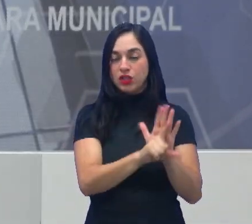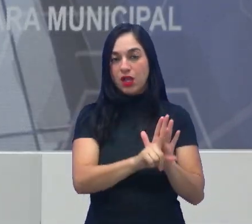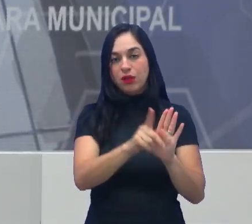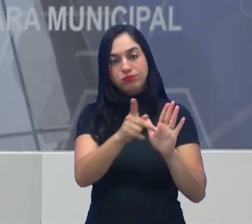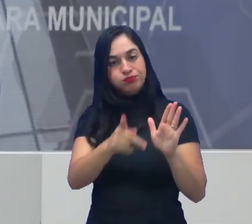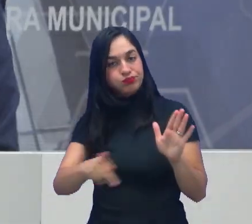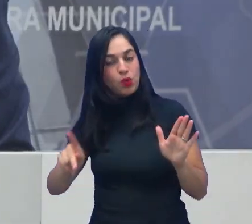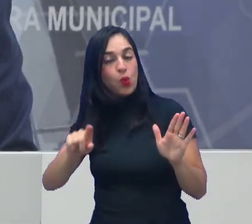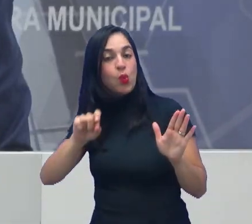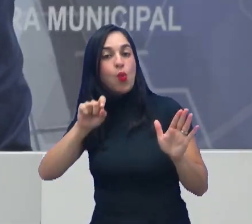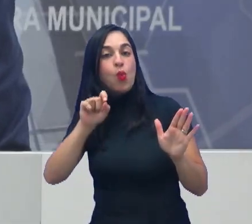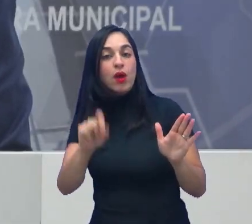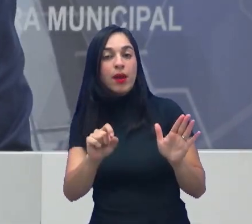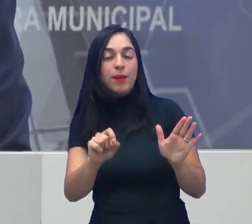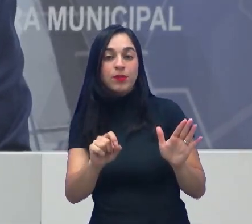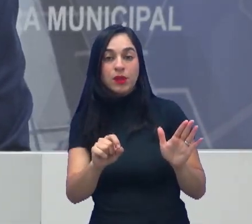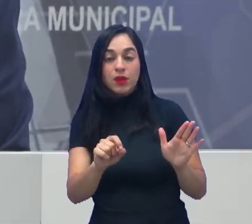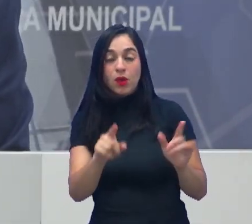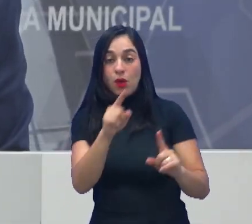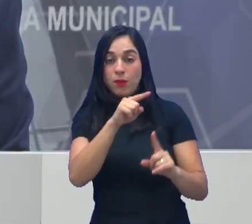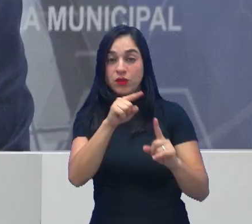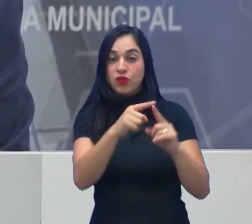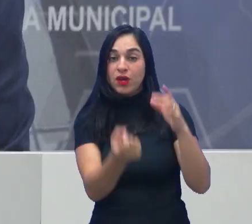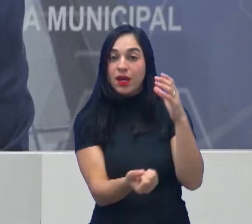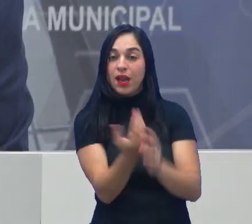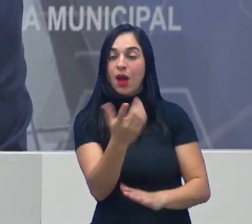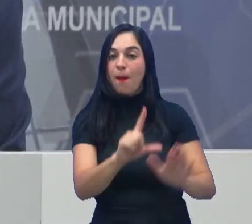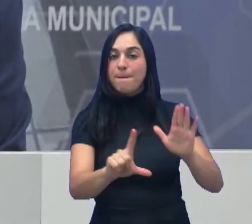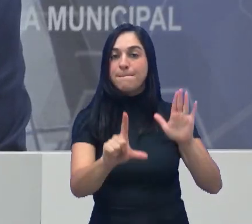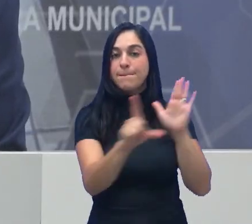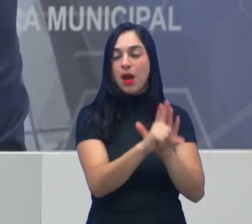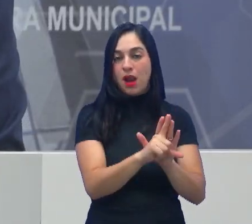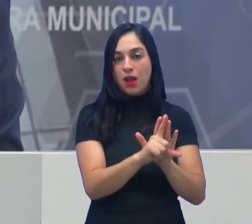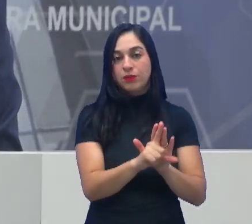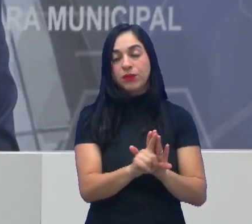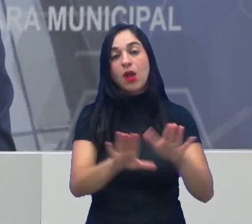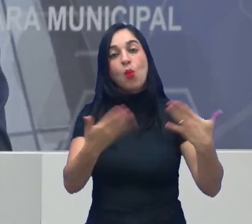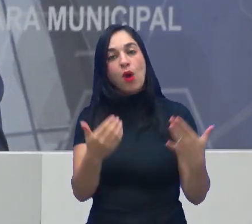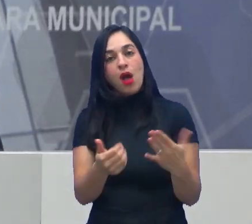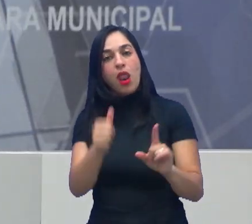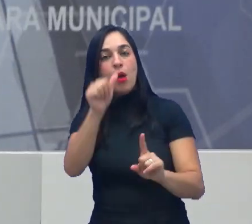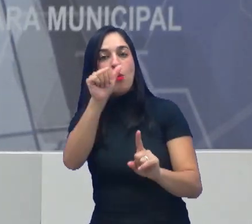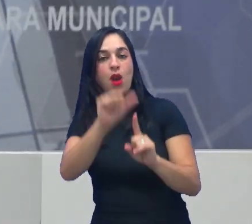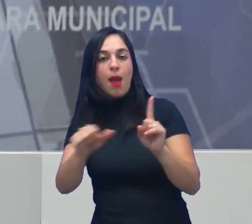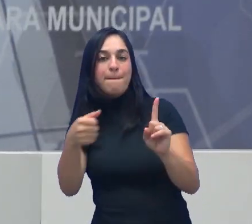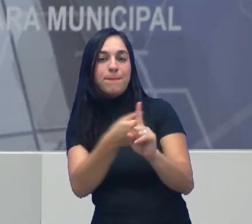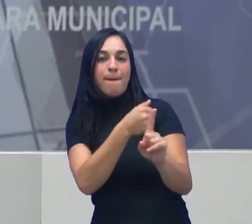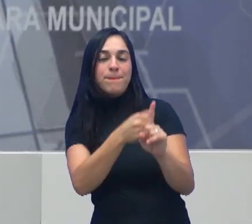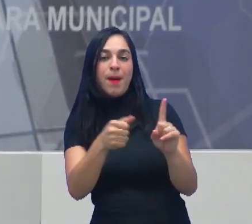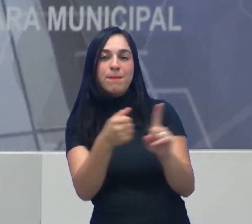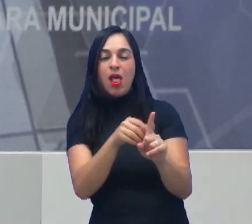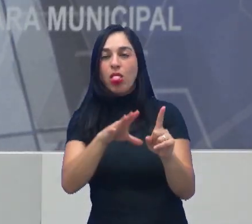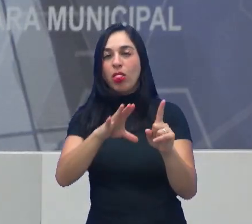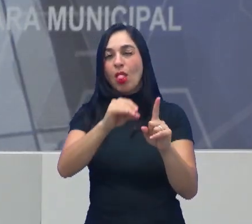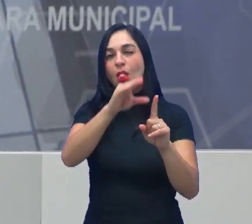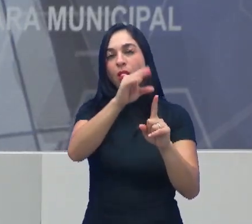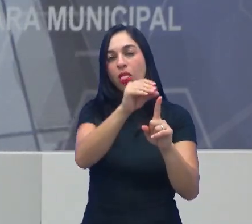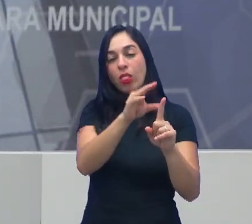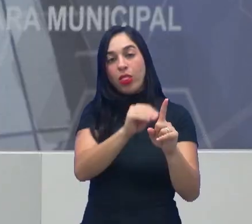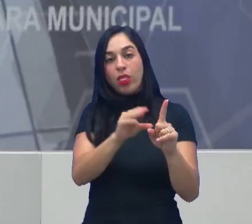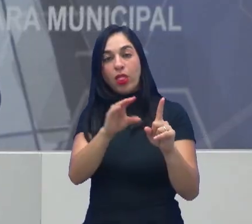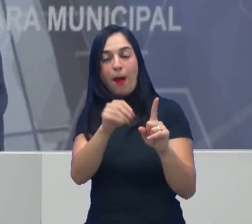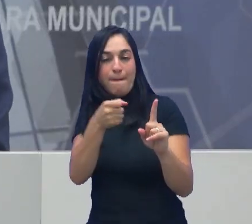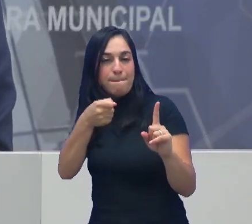lei, que as mulheres que são perseguidas, ameaçadas e abusadas tenham direito à